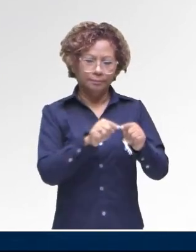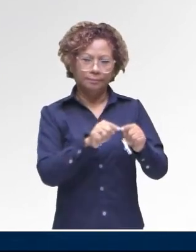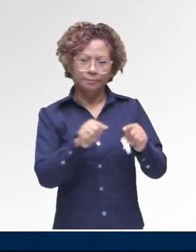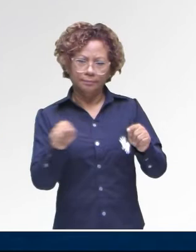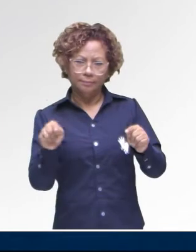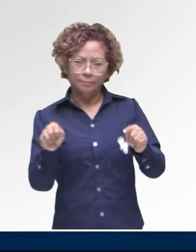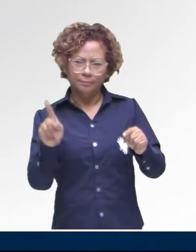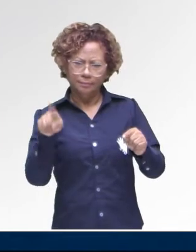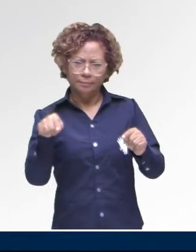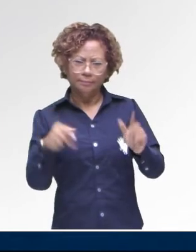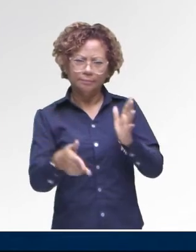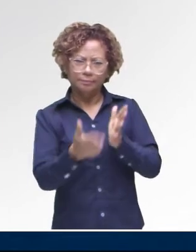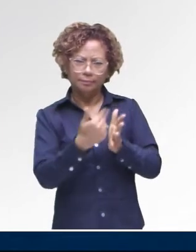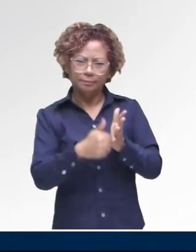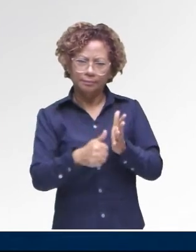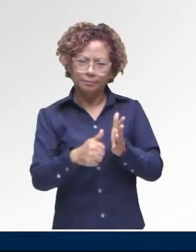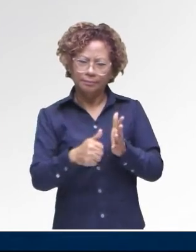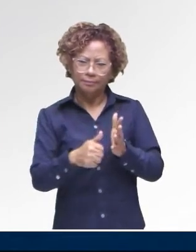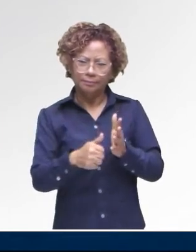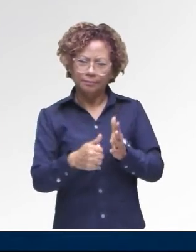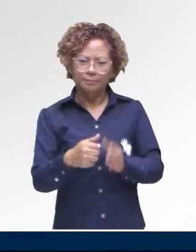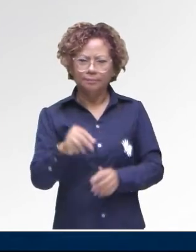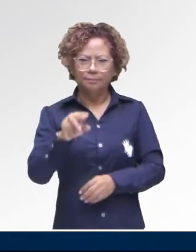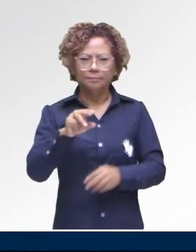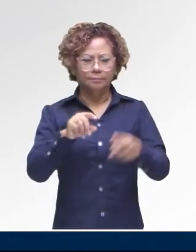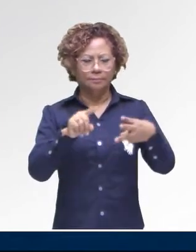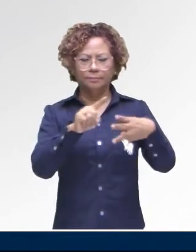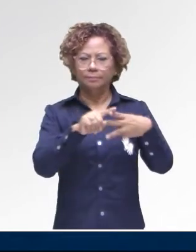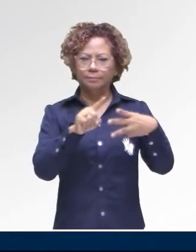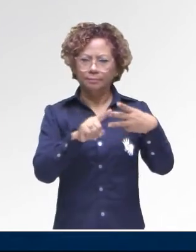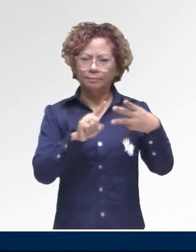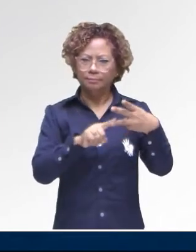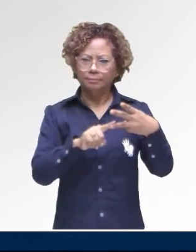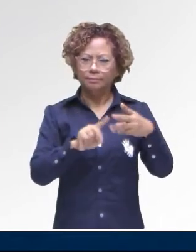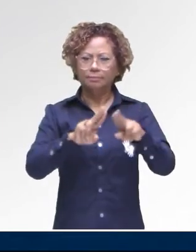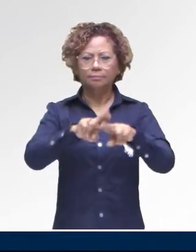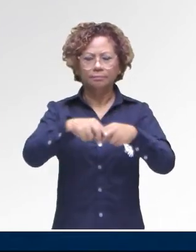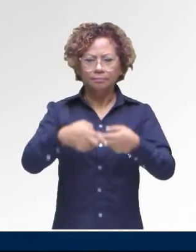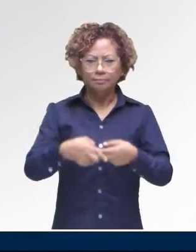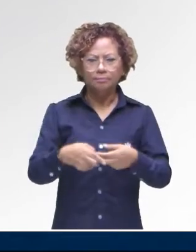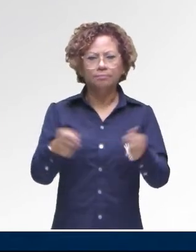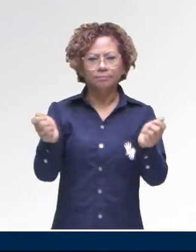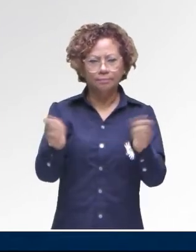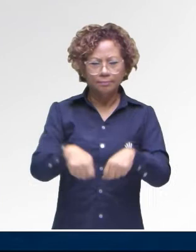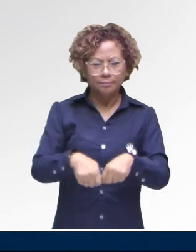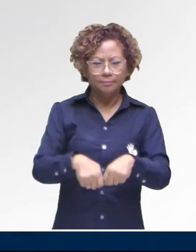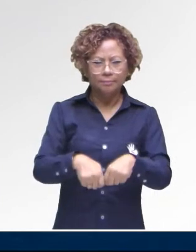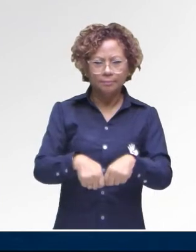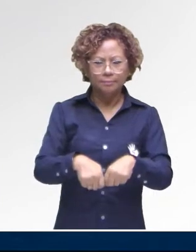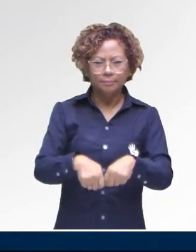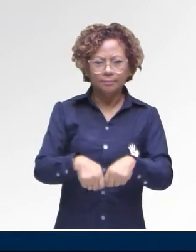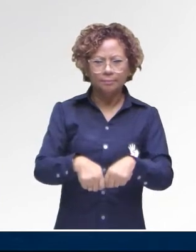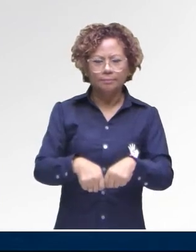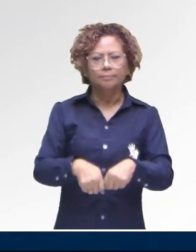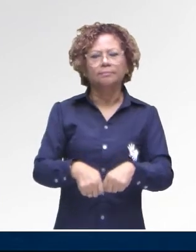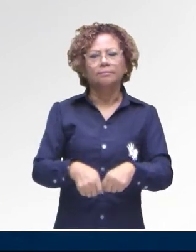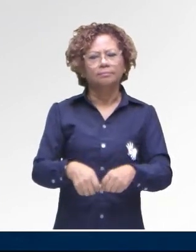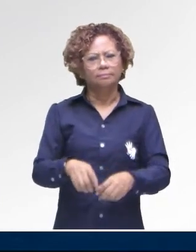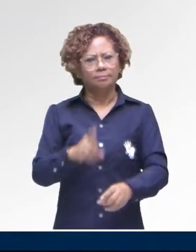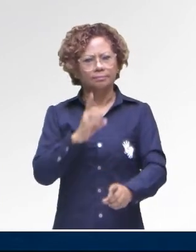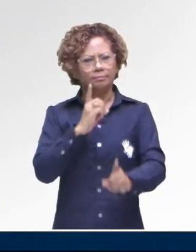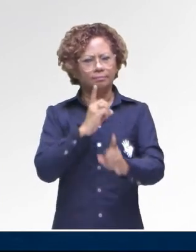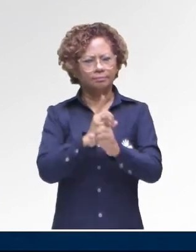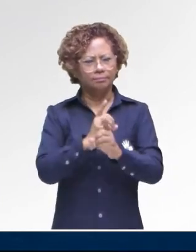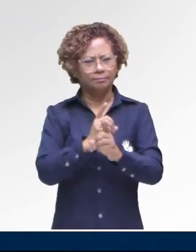figuras tridimensionais. Por isso, é possível encontrar retas no espaço tridimensional. Vejam